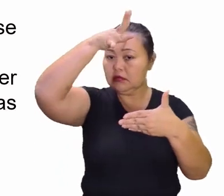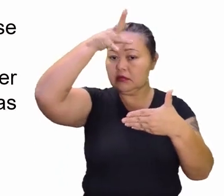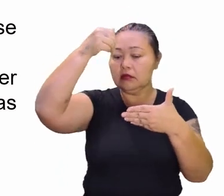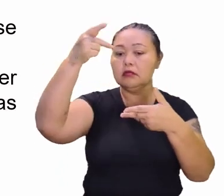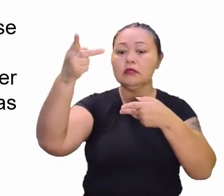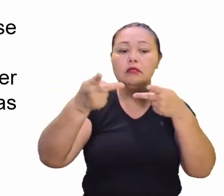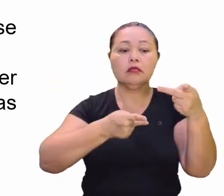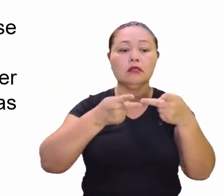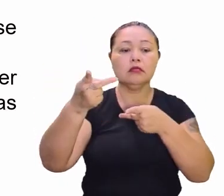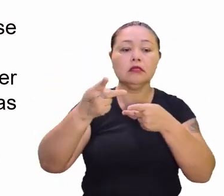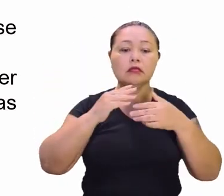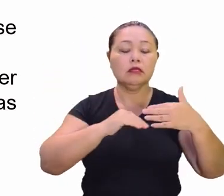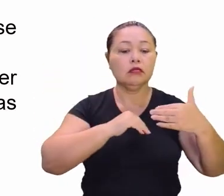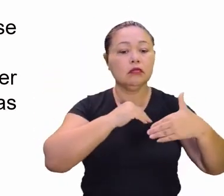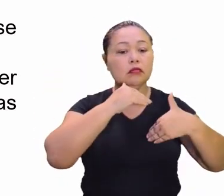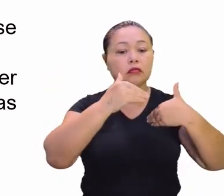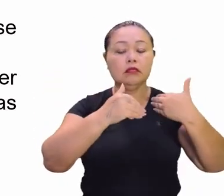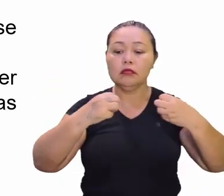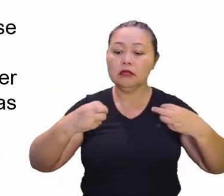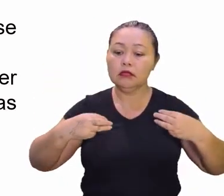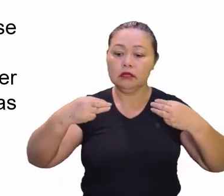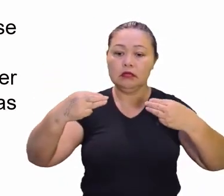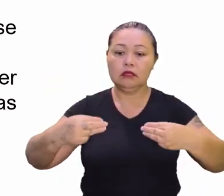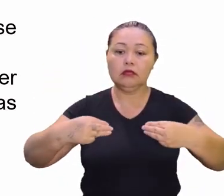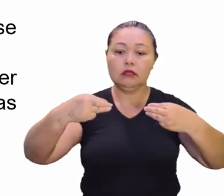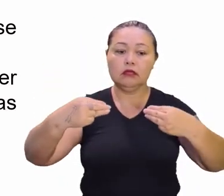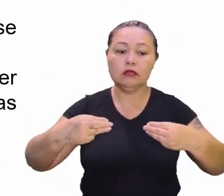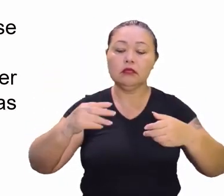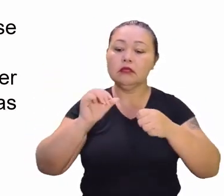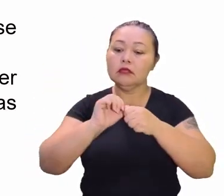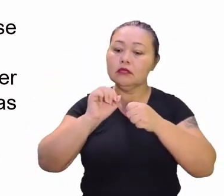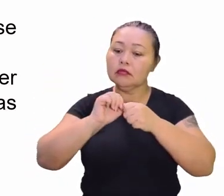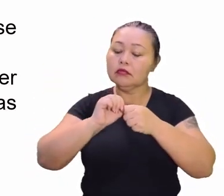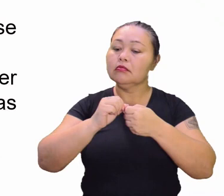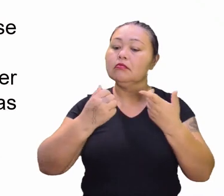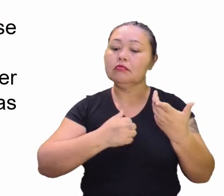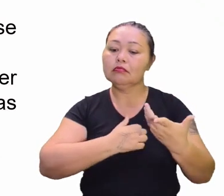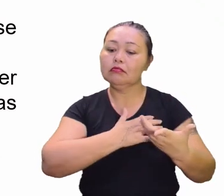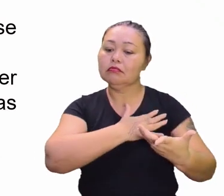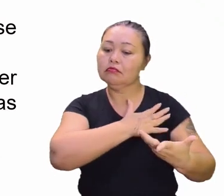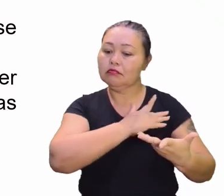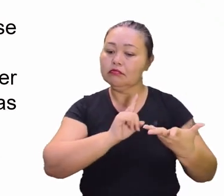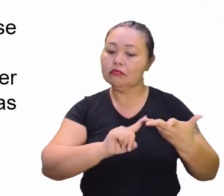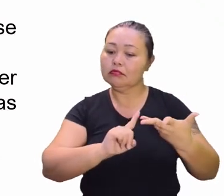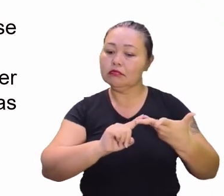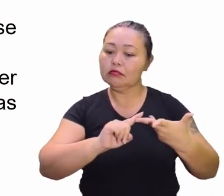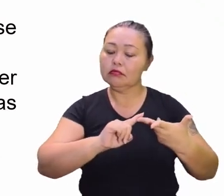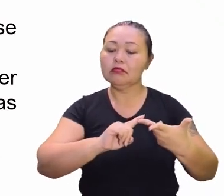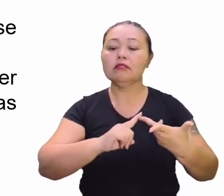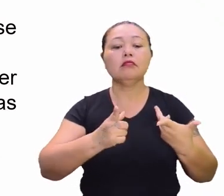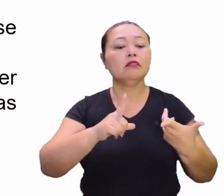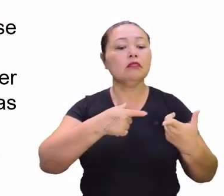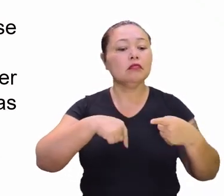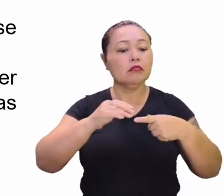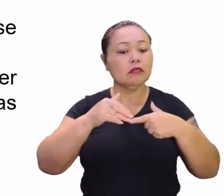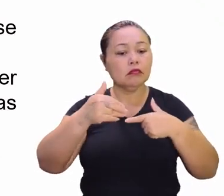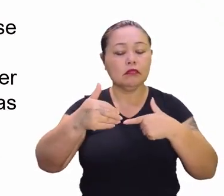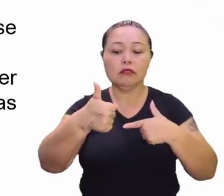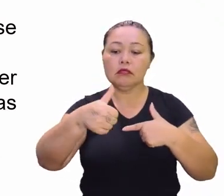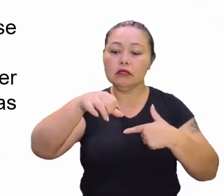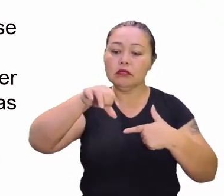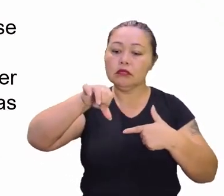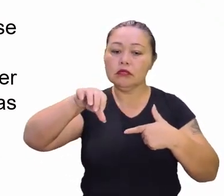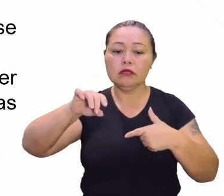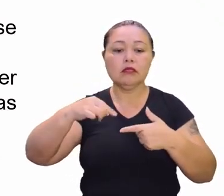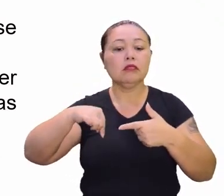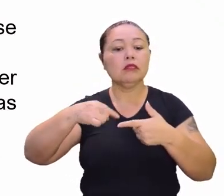Amazônia, o projeto foi desenvolvido pelo Ministério das Forças Armadas e, a partir de 1990,